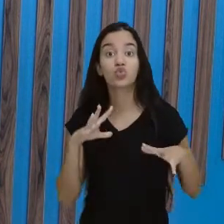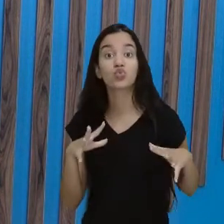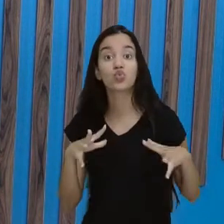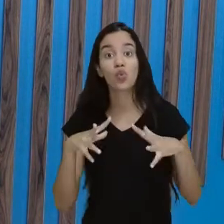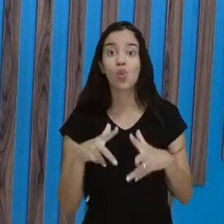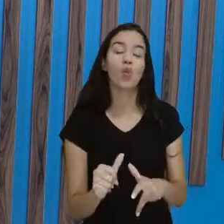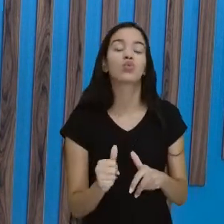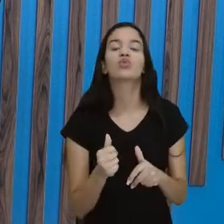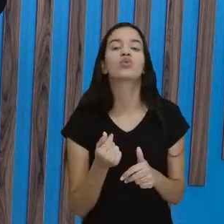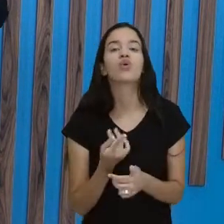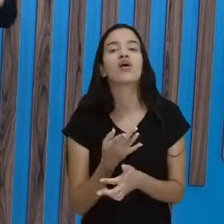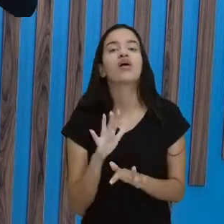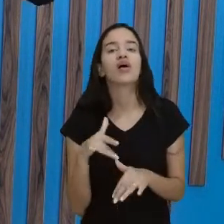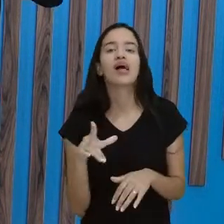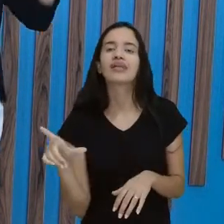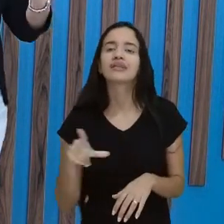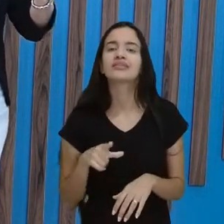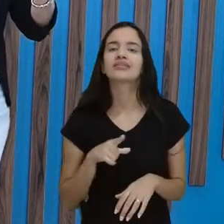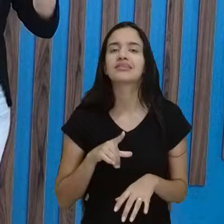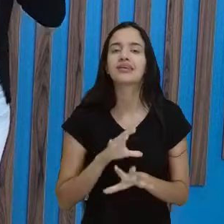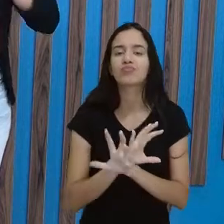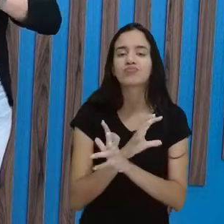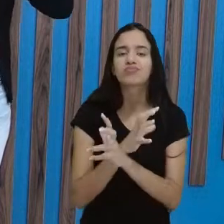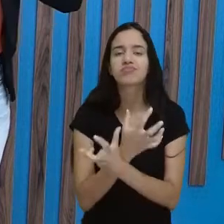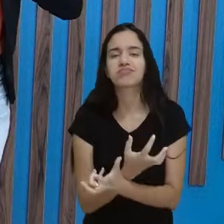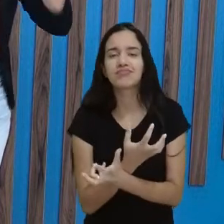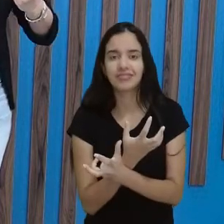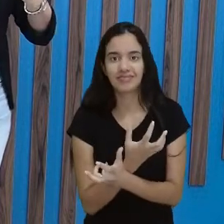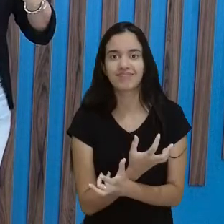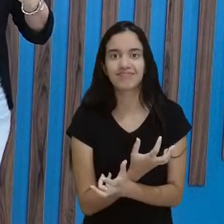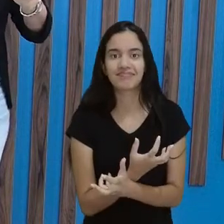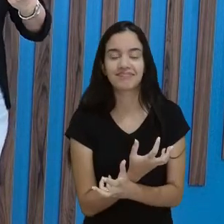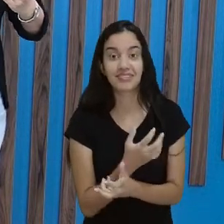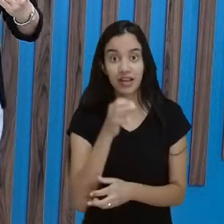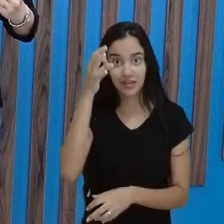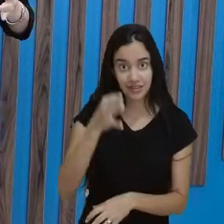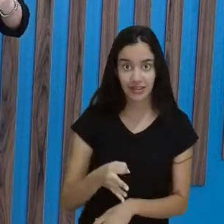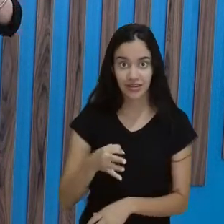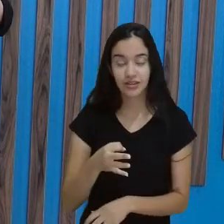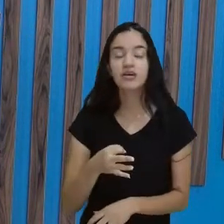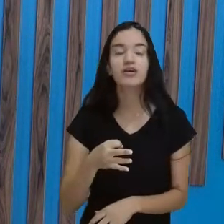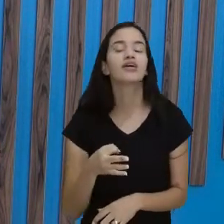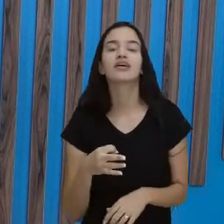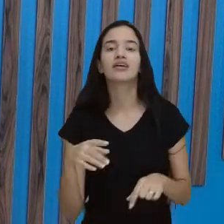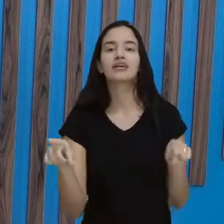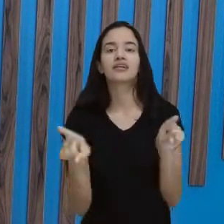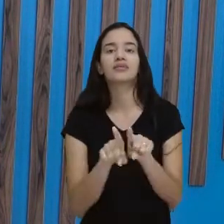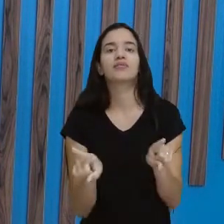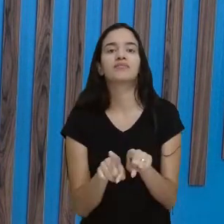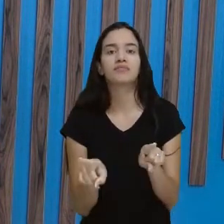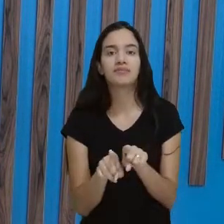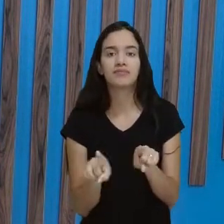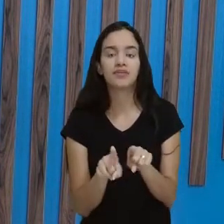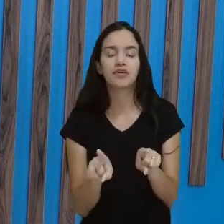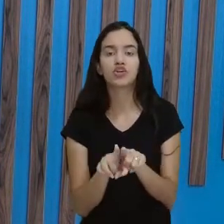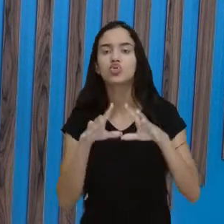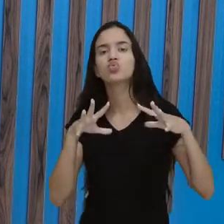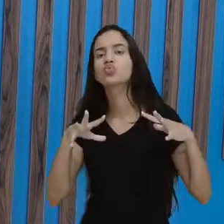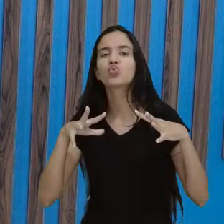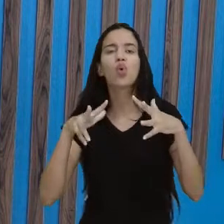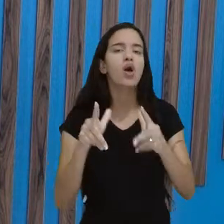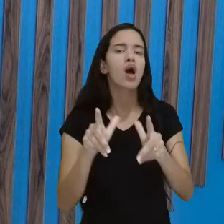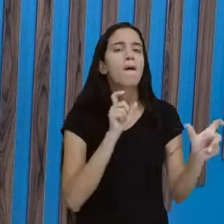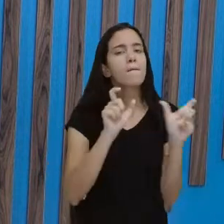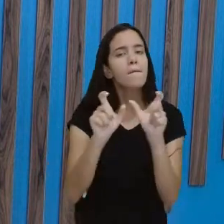animal vertebrado possui ossos, possui esqueleto, certo? E também todas